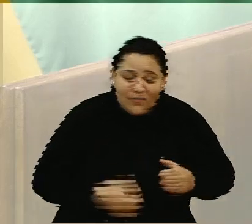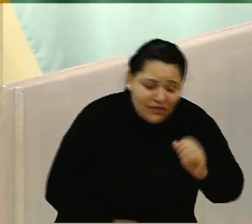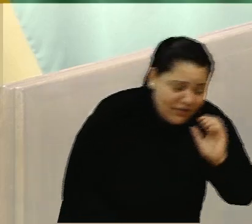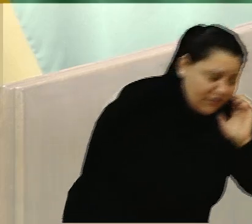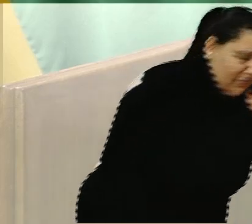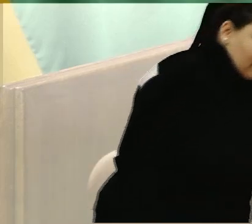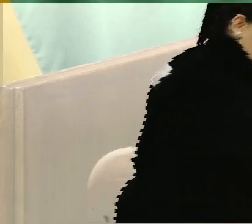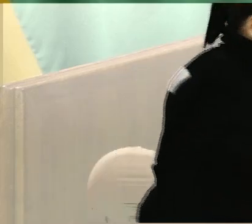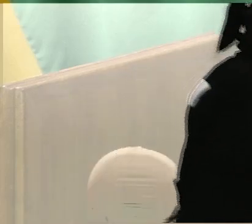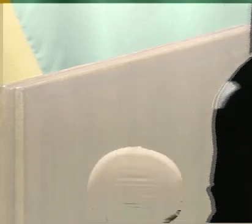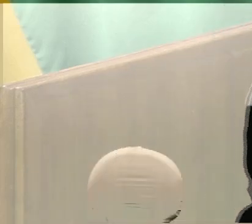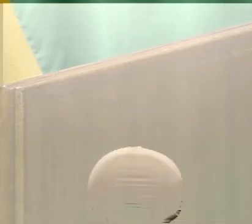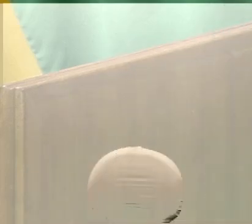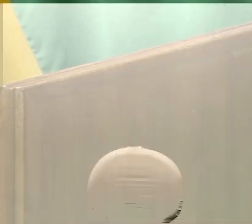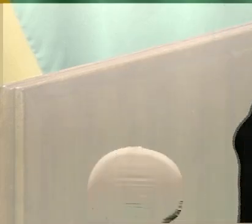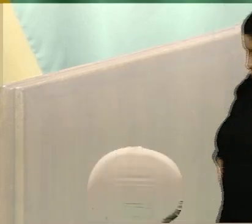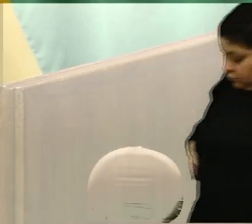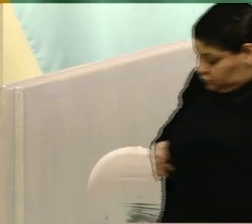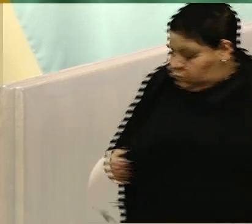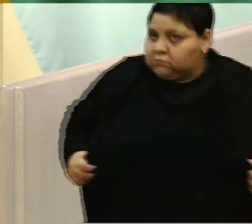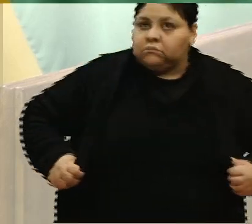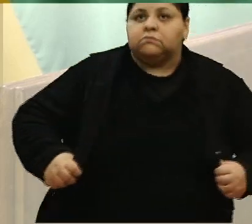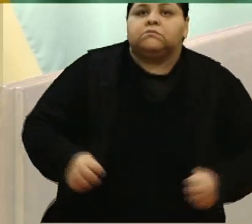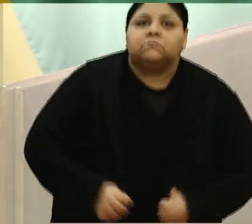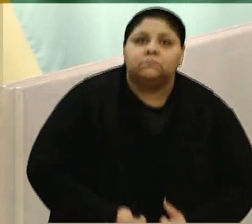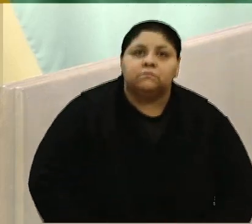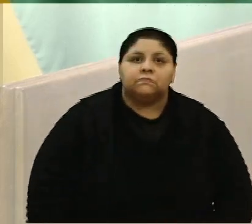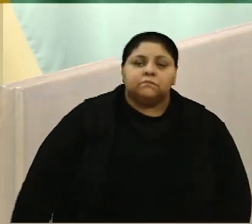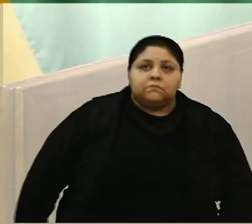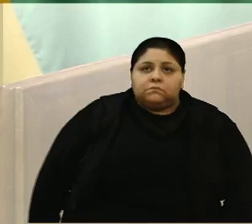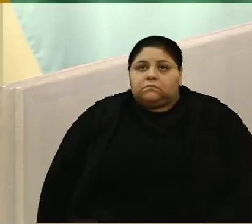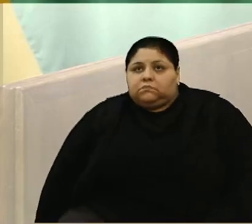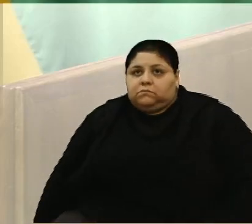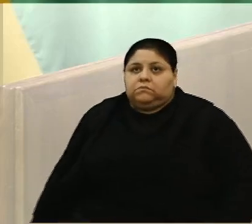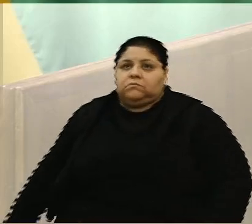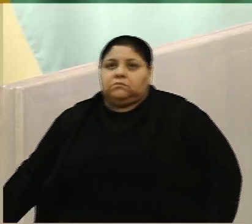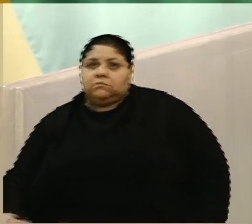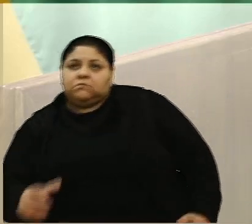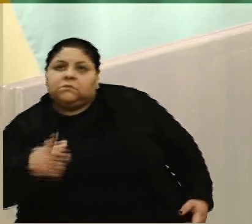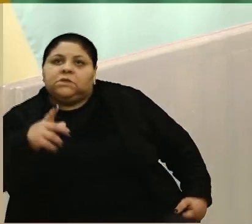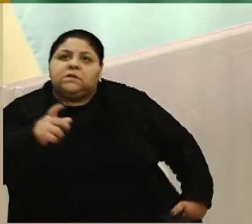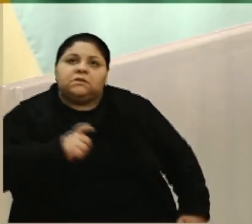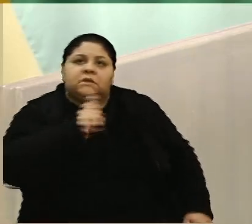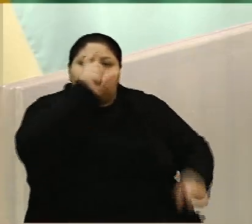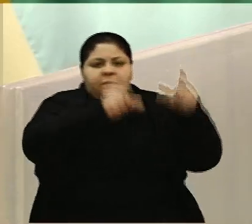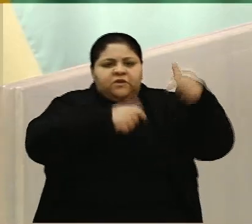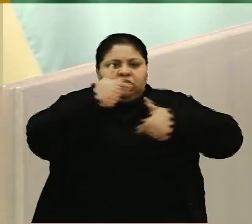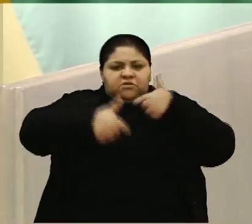Tem um colega aí, trabalhou lá uns dias, já retornou para casa, porque viu que